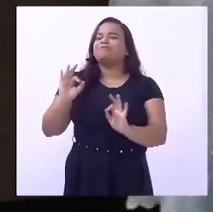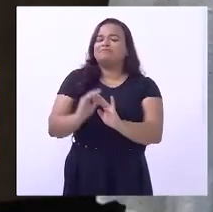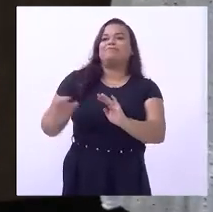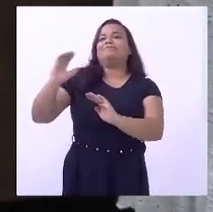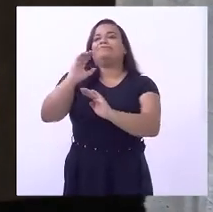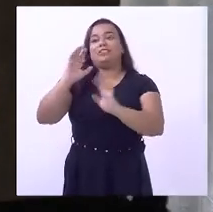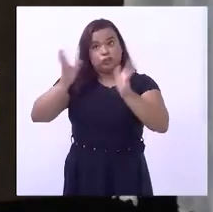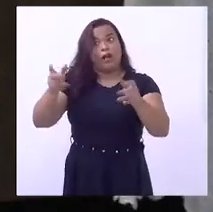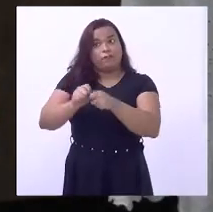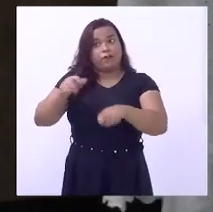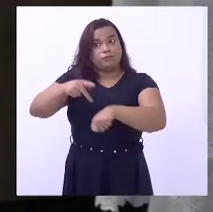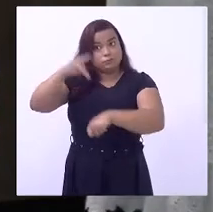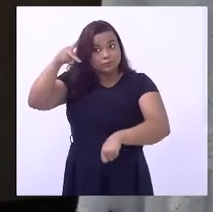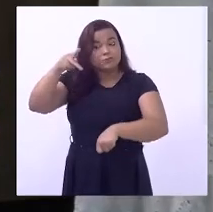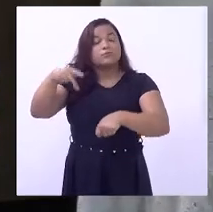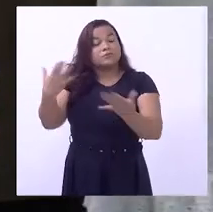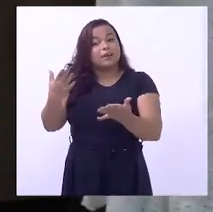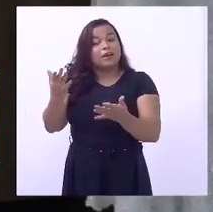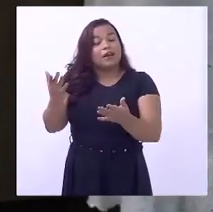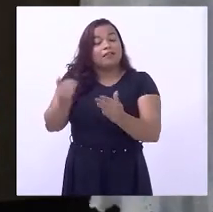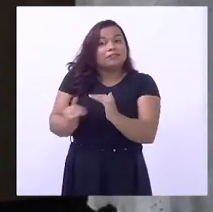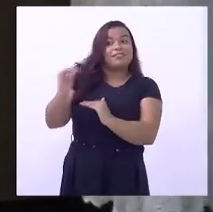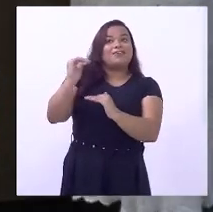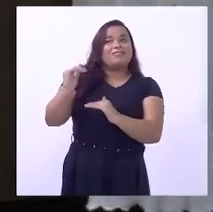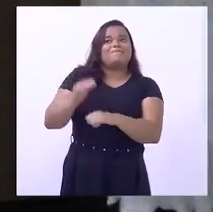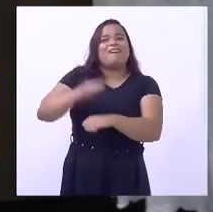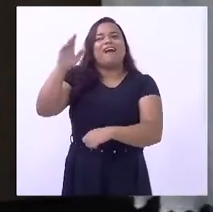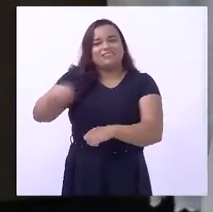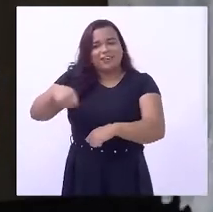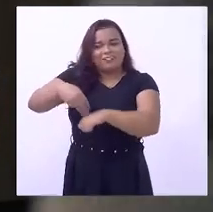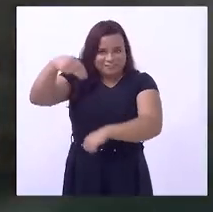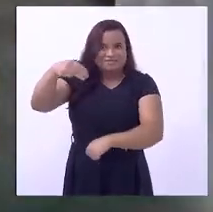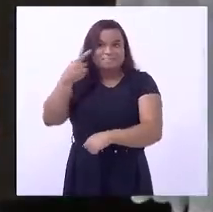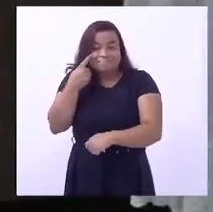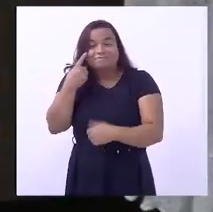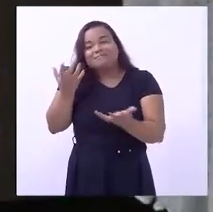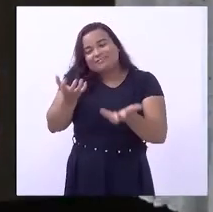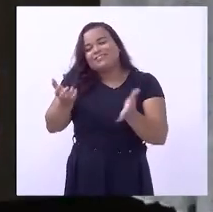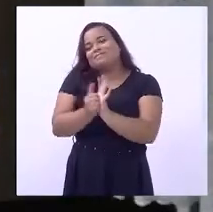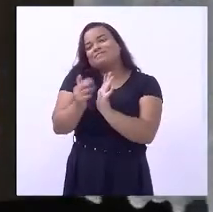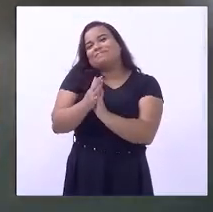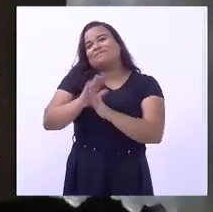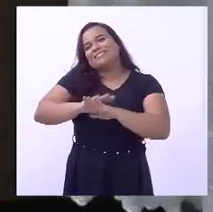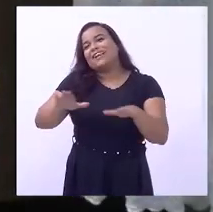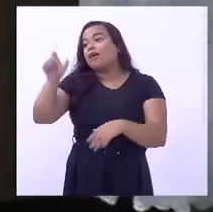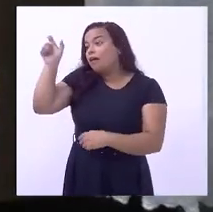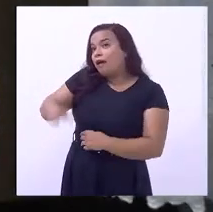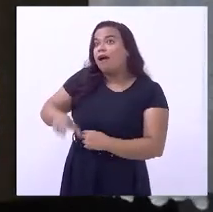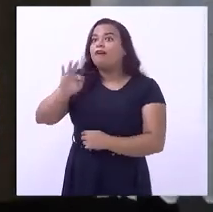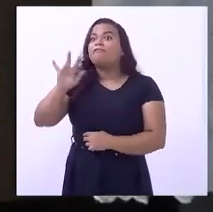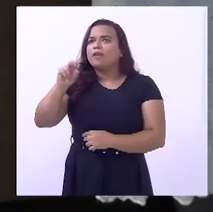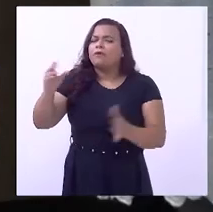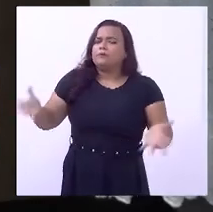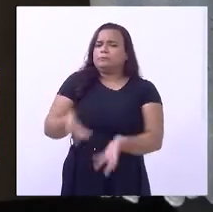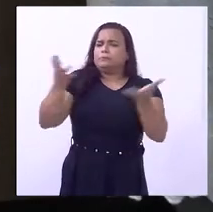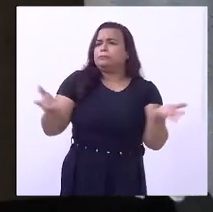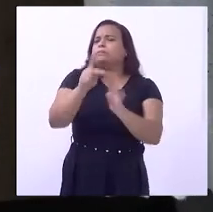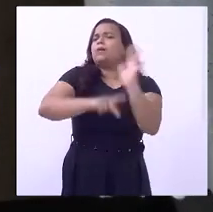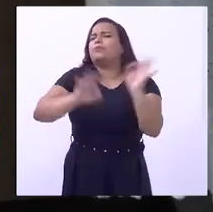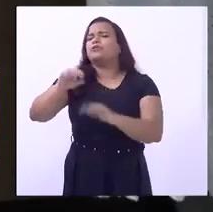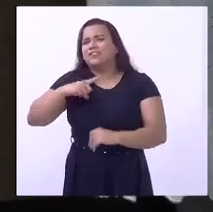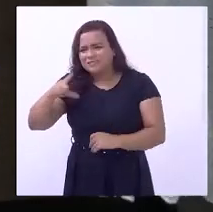quem sabe com mestrado. Eu queria fazer esse registro aqui. E a Flávia é uma entusiasta desse projeto. Eu quero